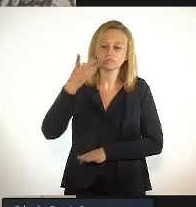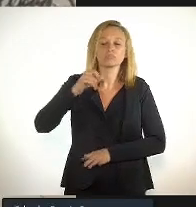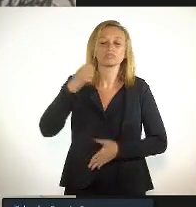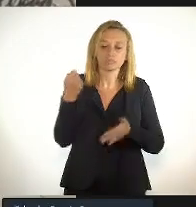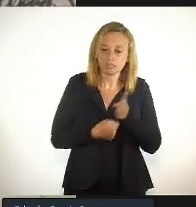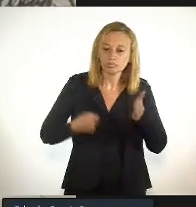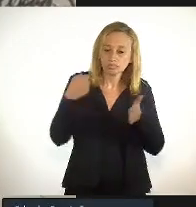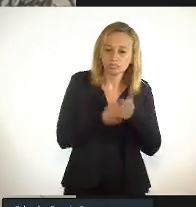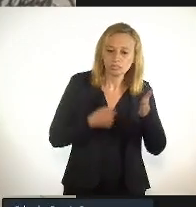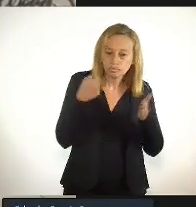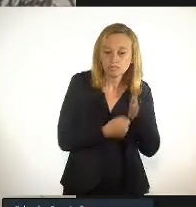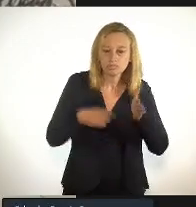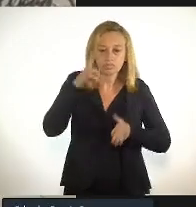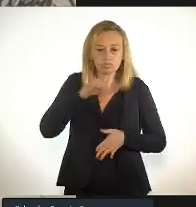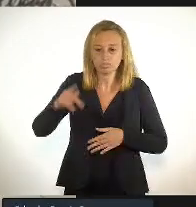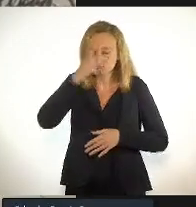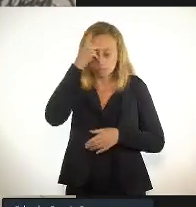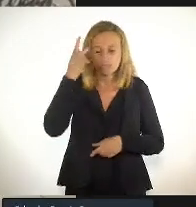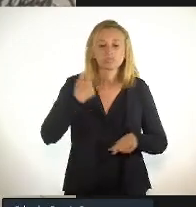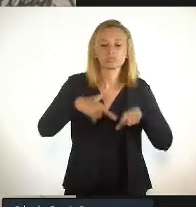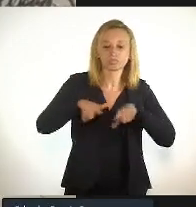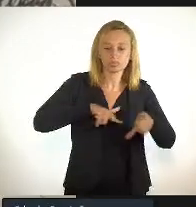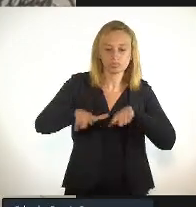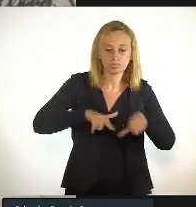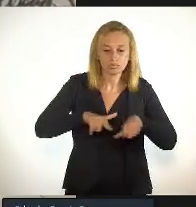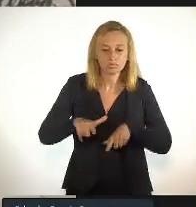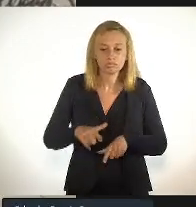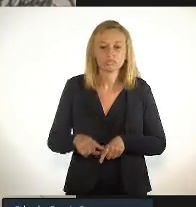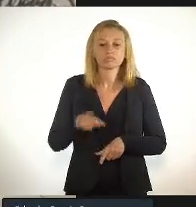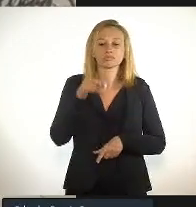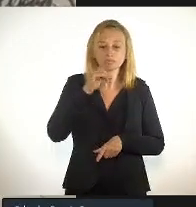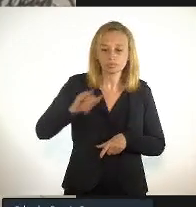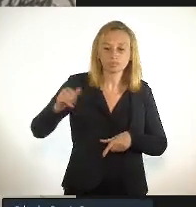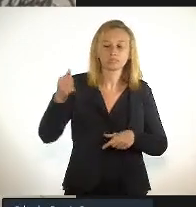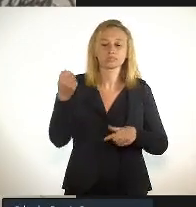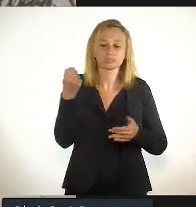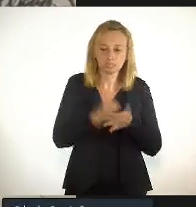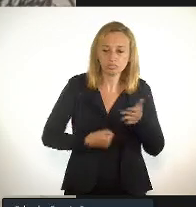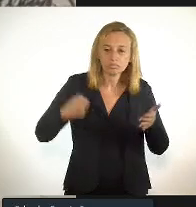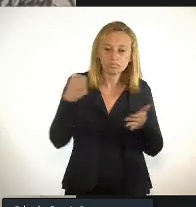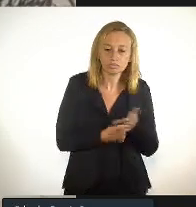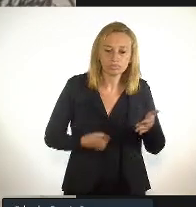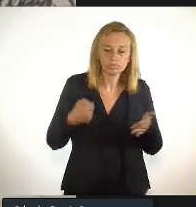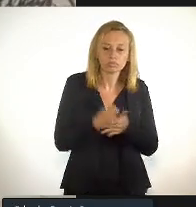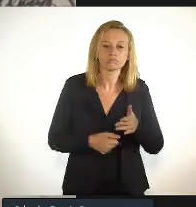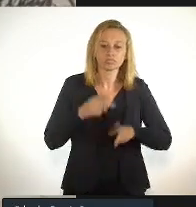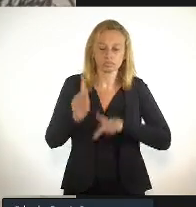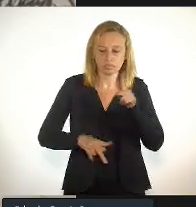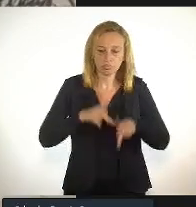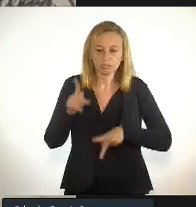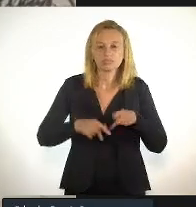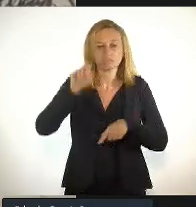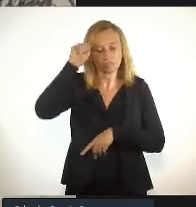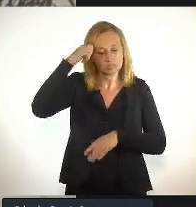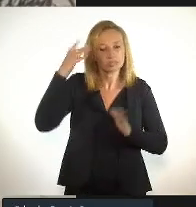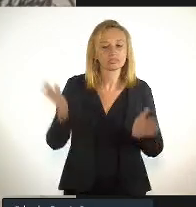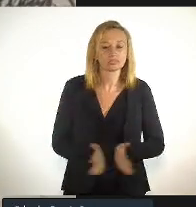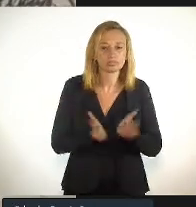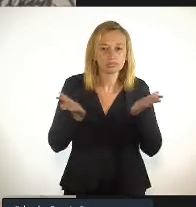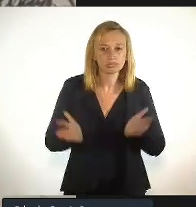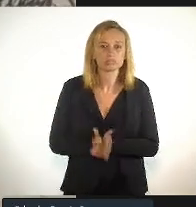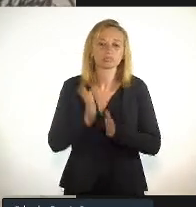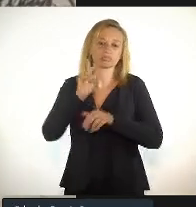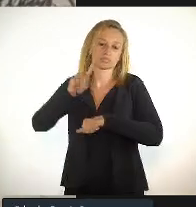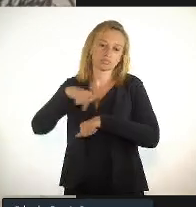luta para trabalhadores e trabalhadoras, dia de luta da população negra e pobre desse país,